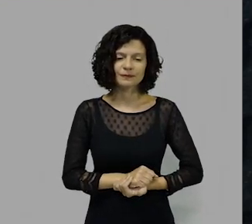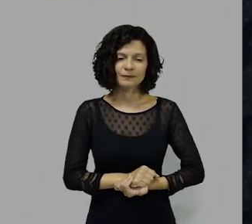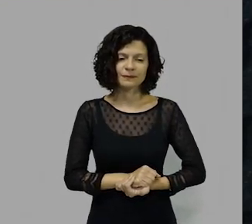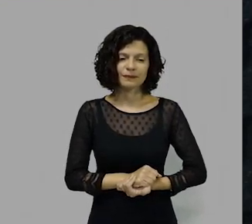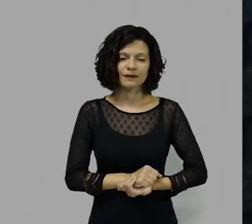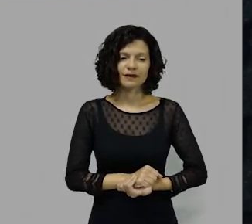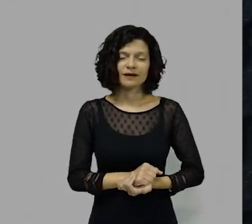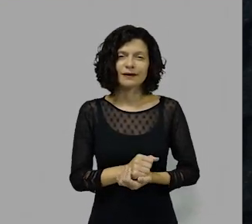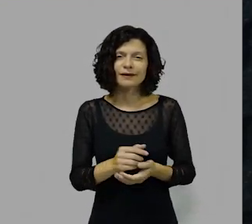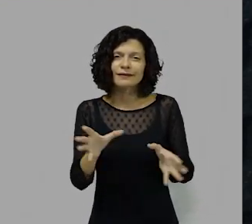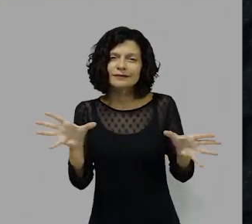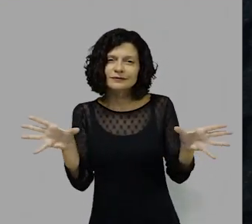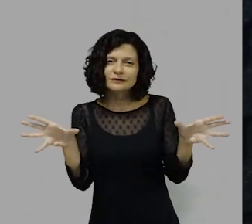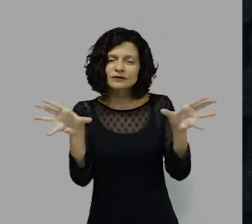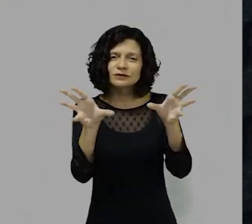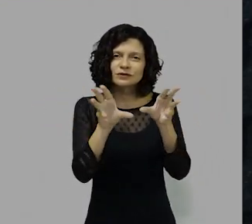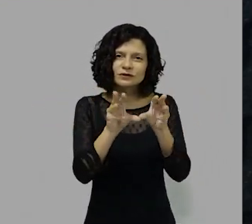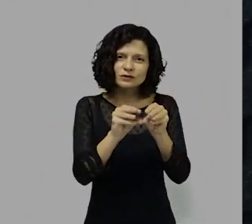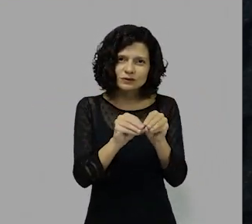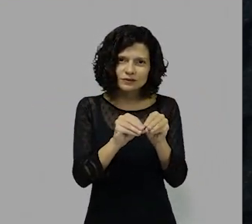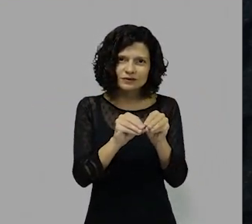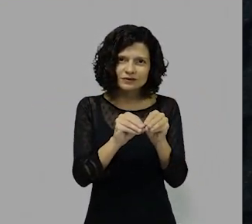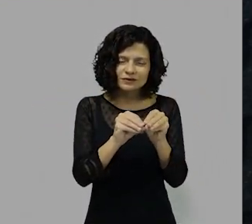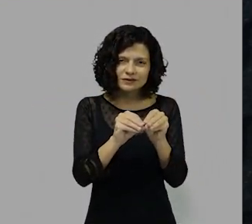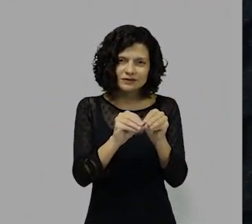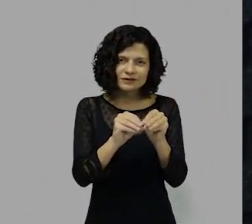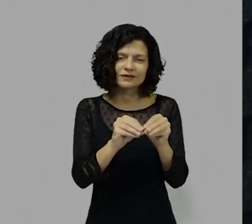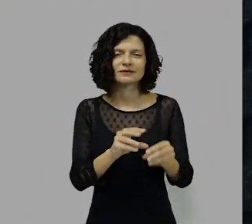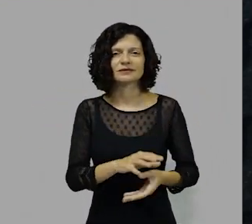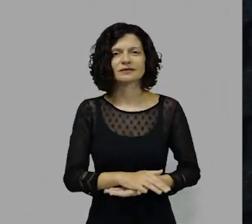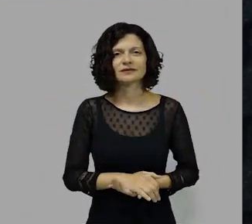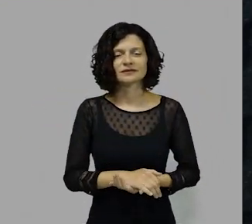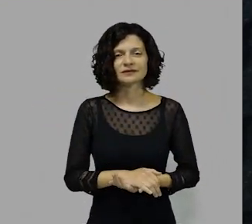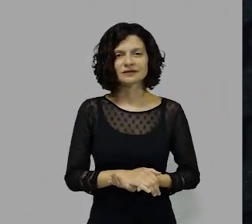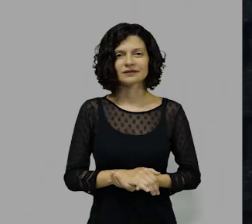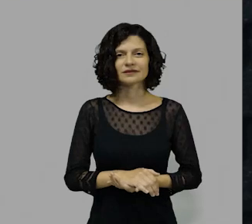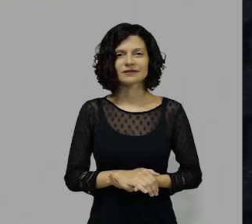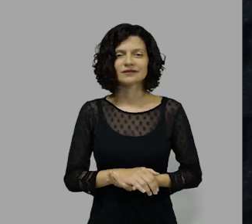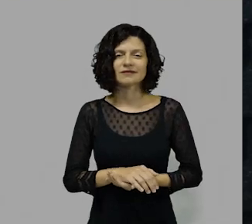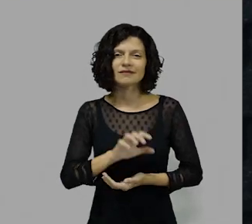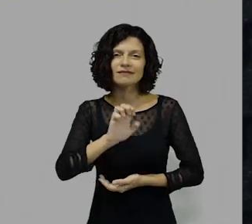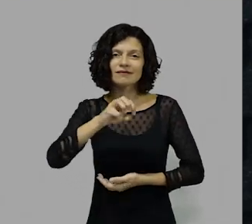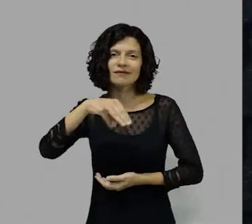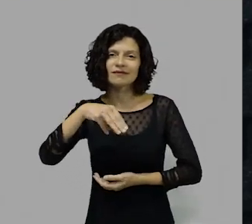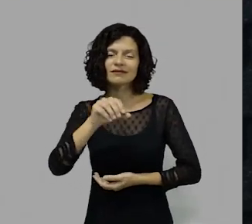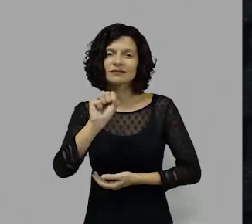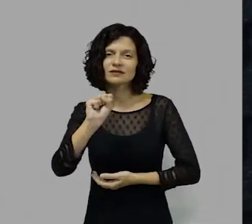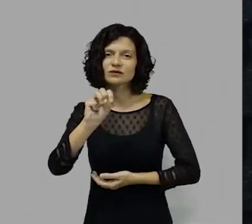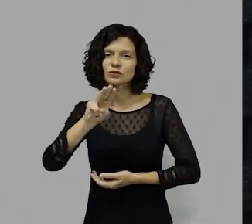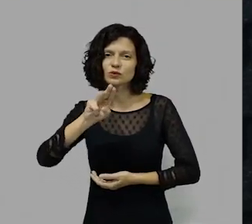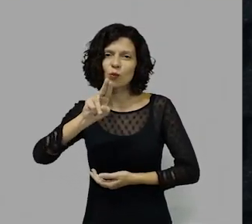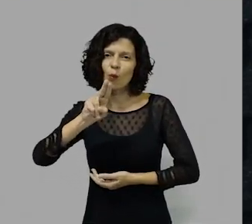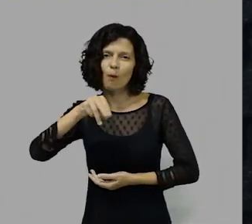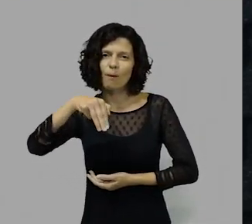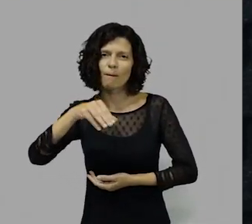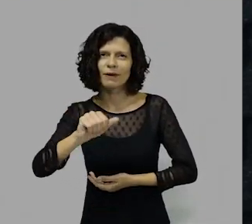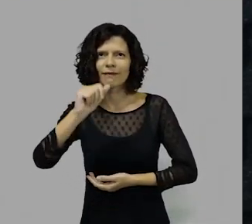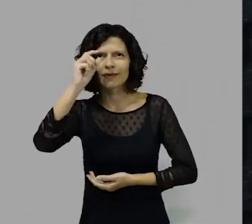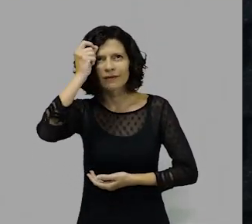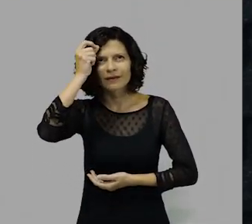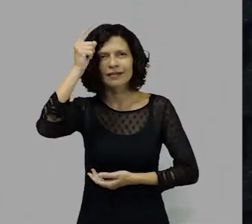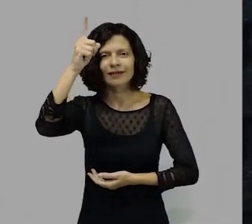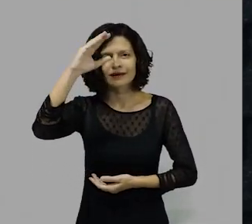heart, you must exercise regularly and stop smoking. Em suma, a ideia de conclusão. Para você ter um